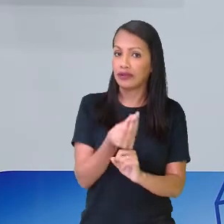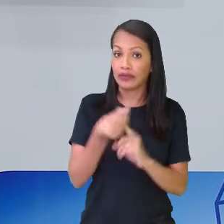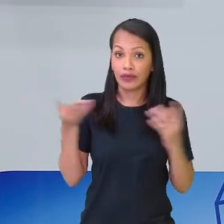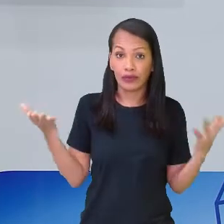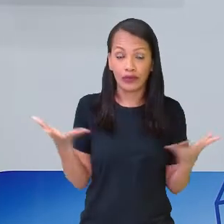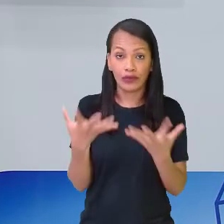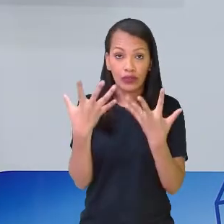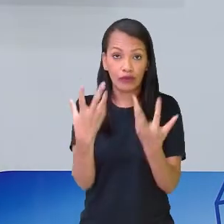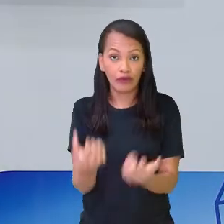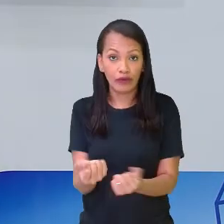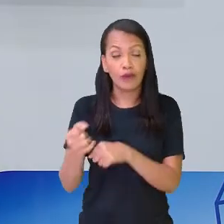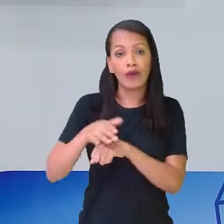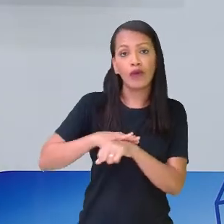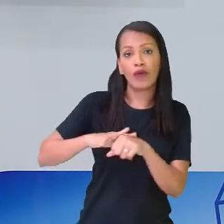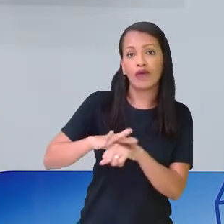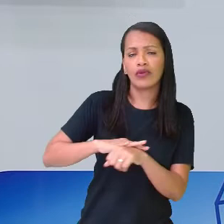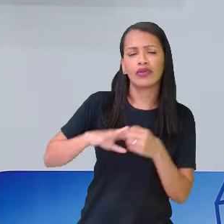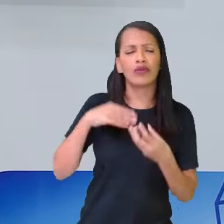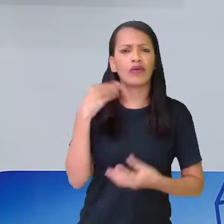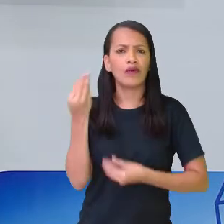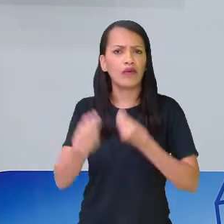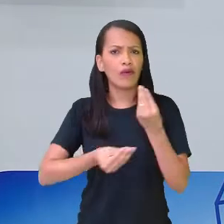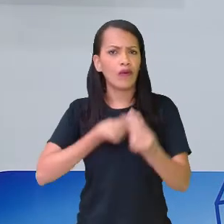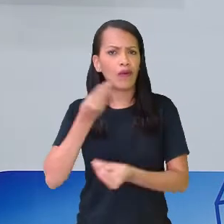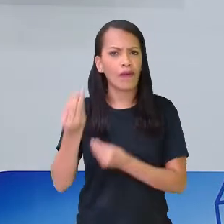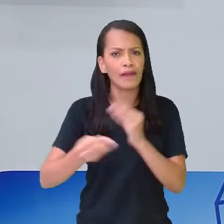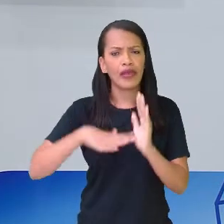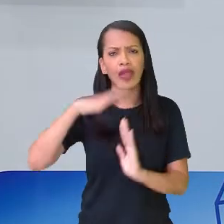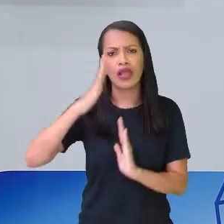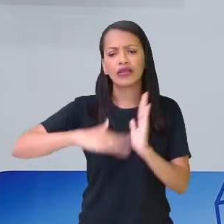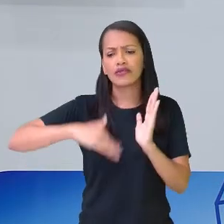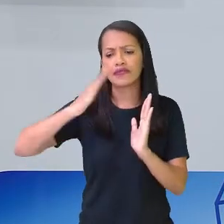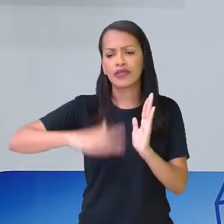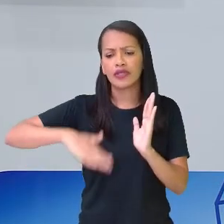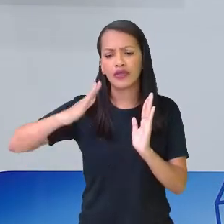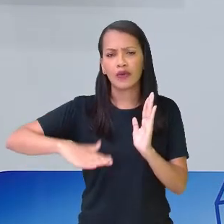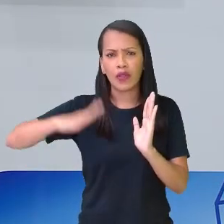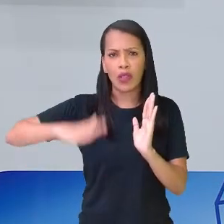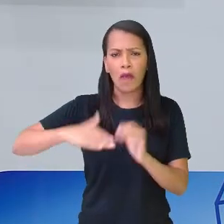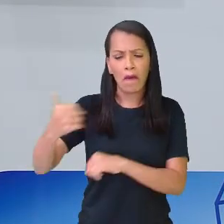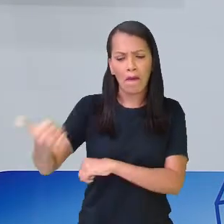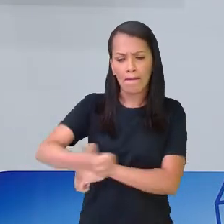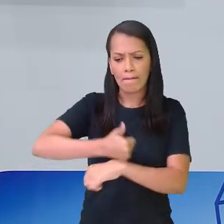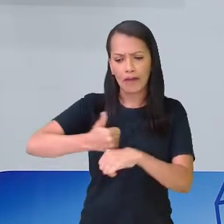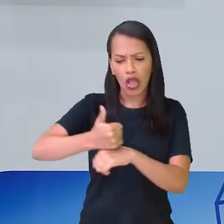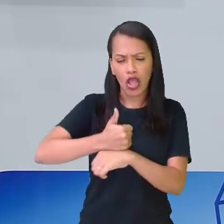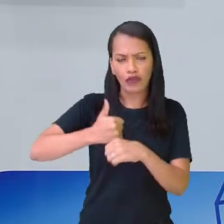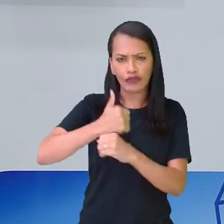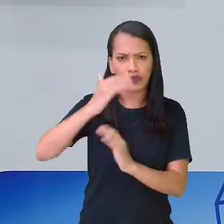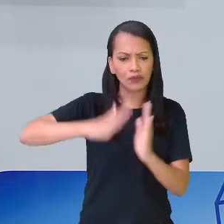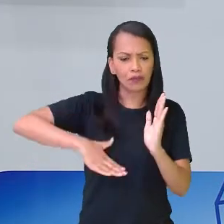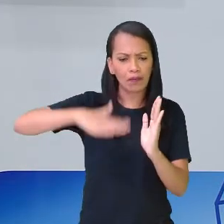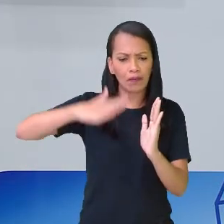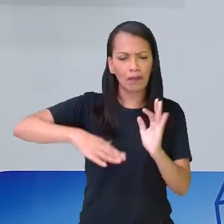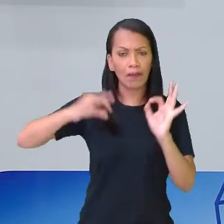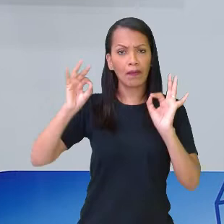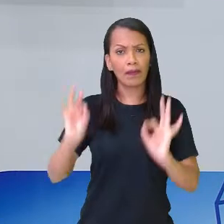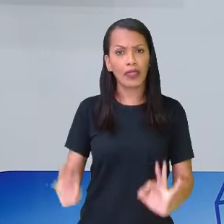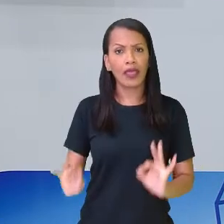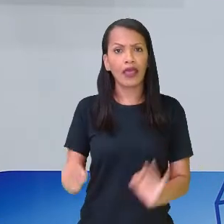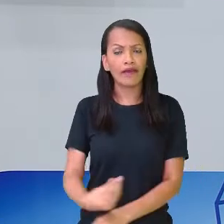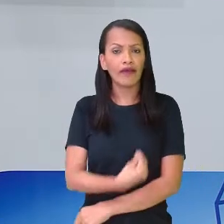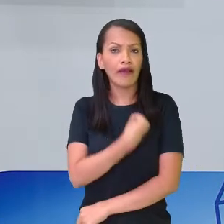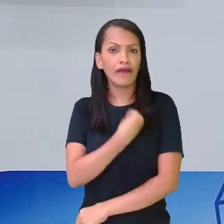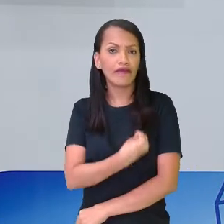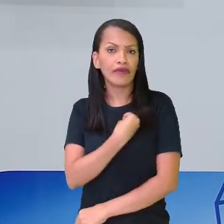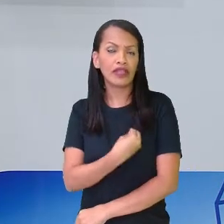Hoje nós iremos conversar sobre como as pinturas, como os artistas representam o cotidiano, representam sua vida, o que